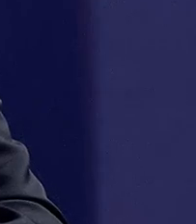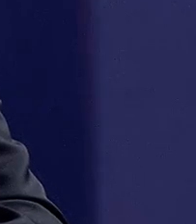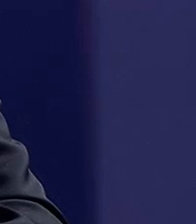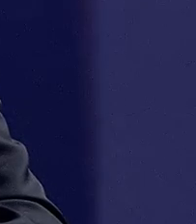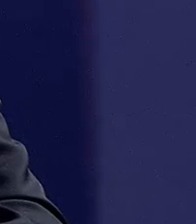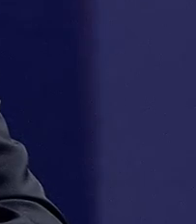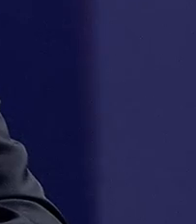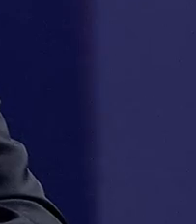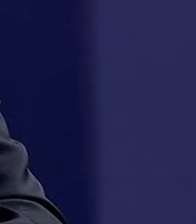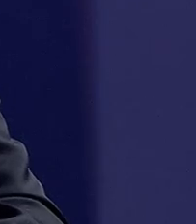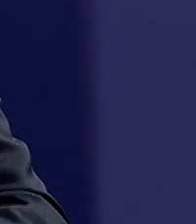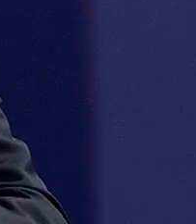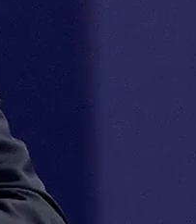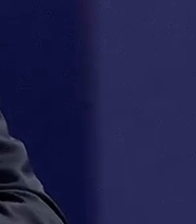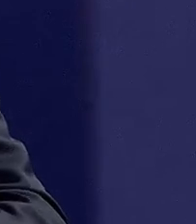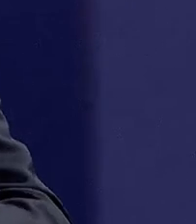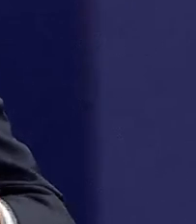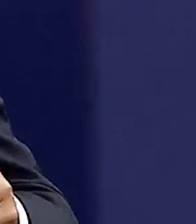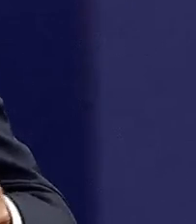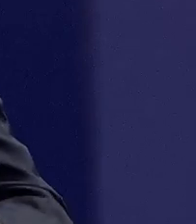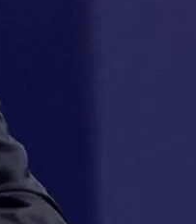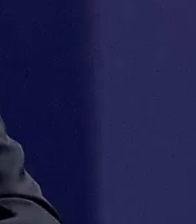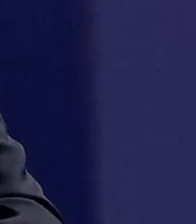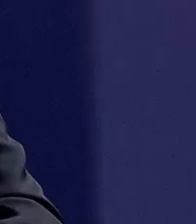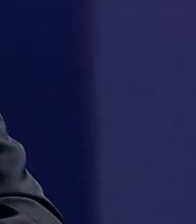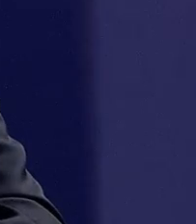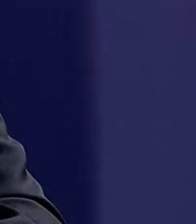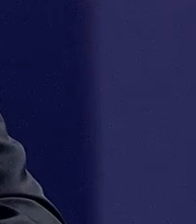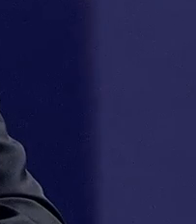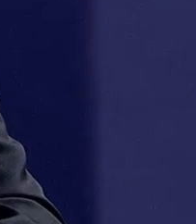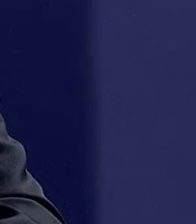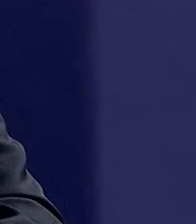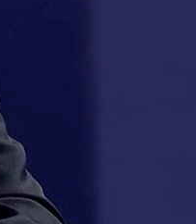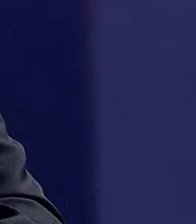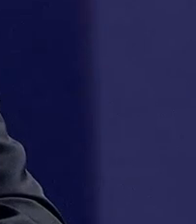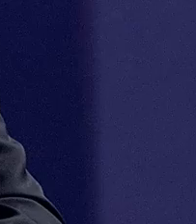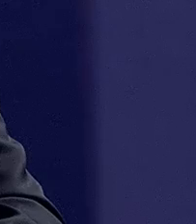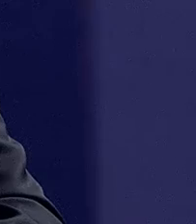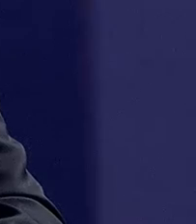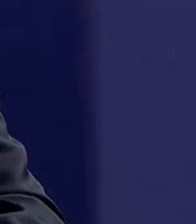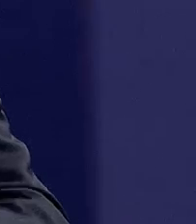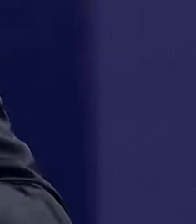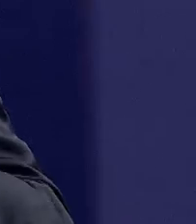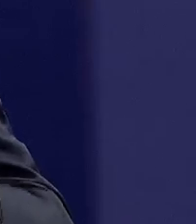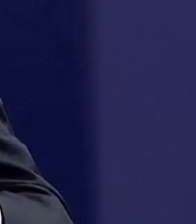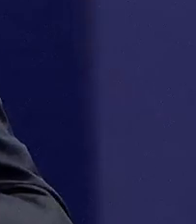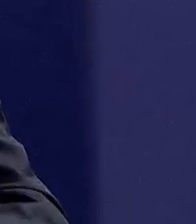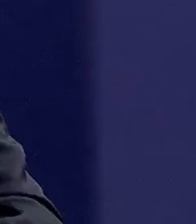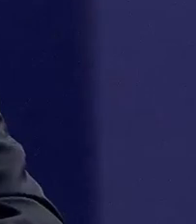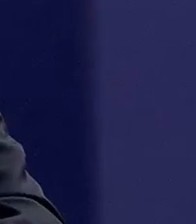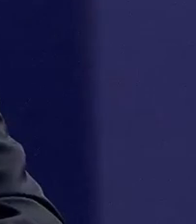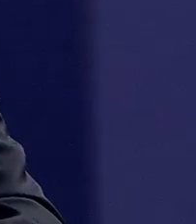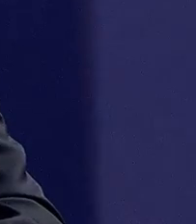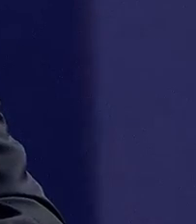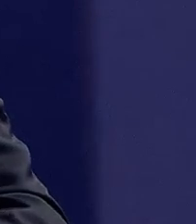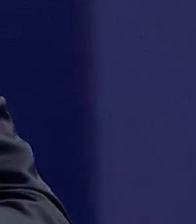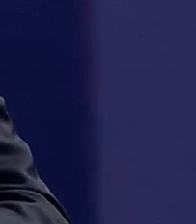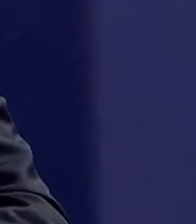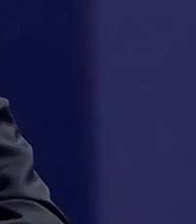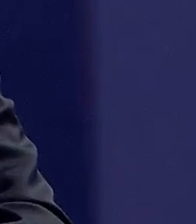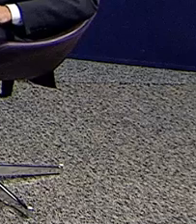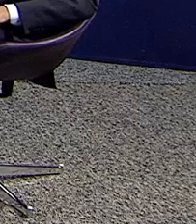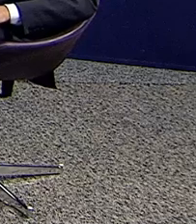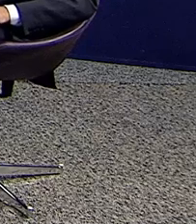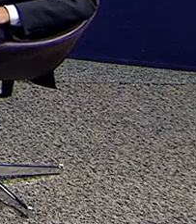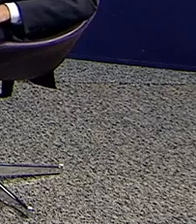multilateralismo todo o discurso do presidente michel temer nesta assembleia reforçou essa questão é uma